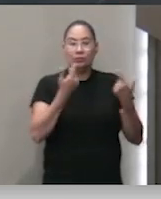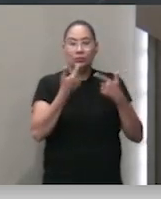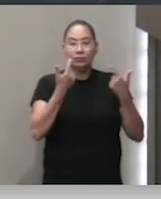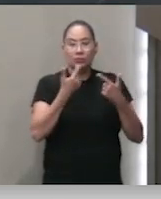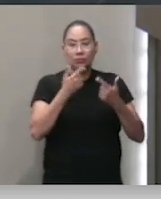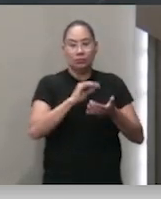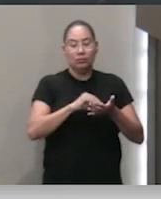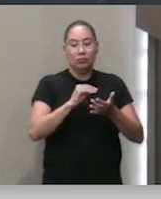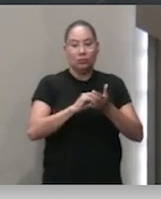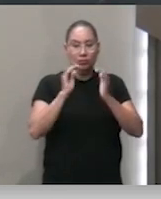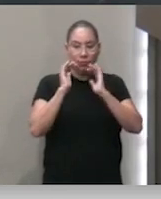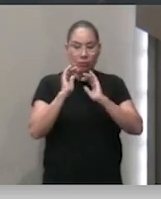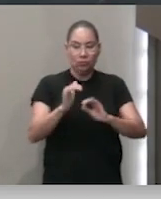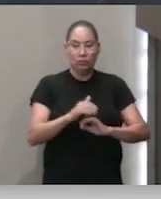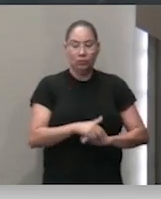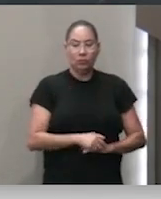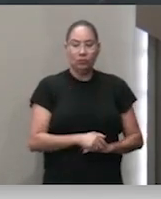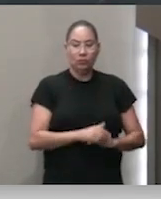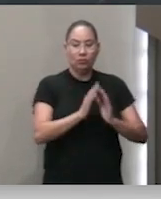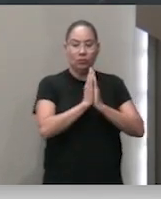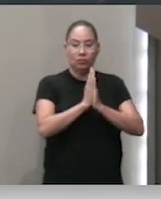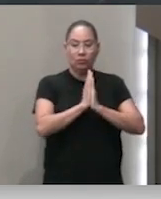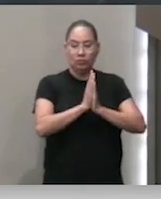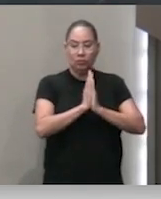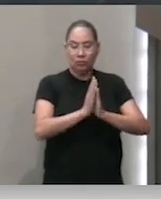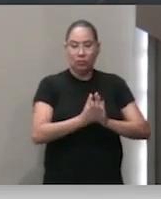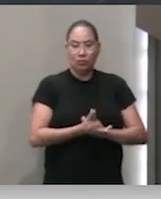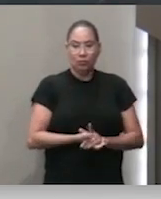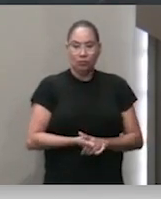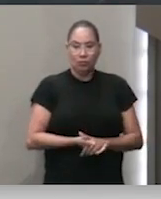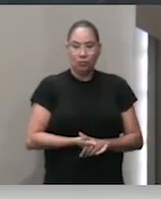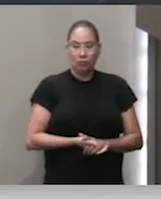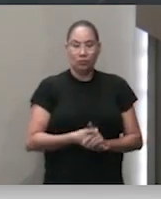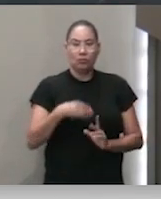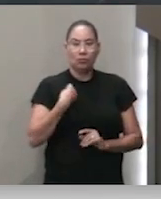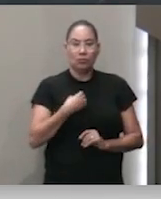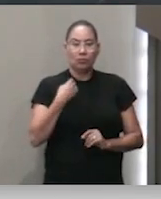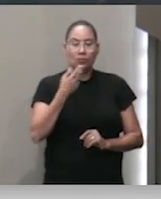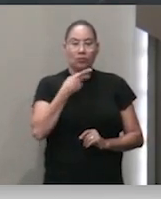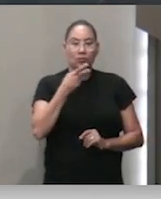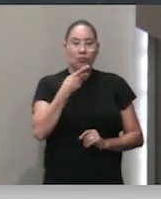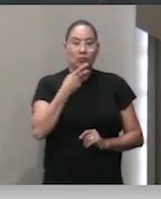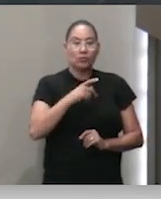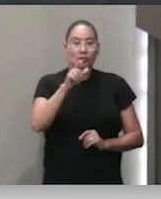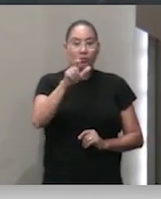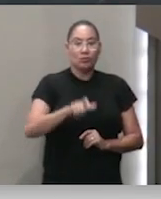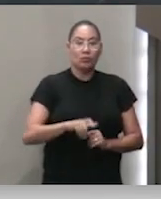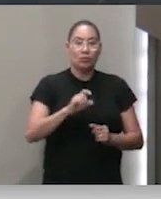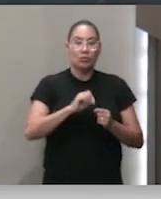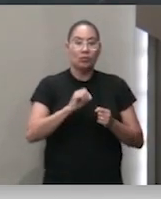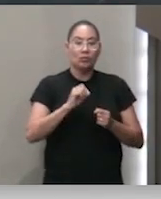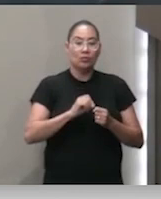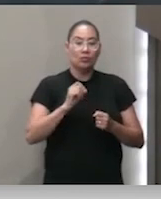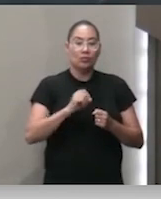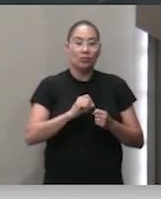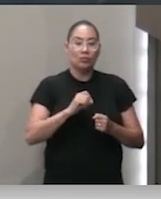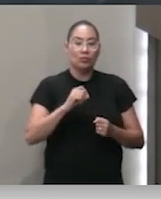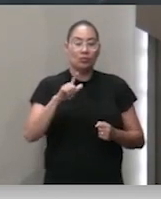respeito com Vossa Excelência, Chequinho. Por favor, Chequinho, olha aqui. Nós estávamos falando que quem fez foi o vereador